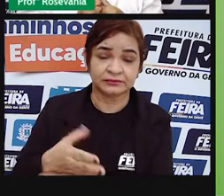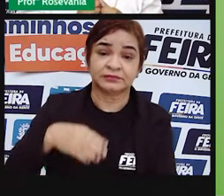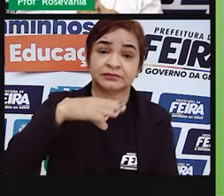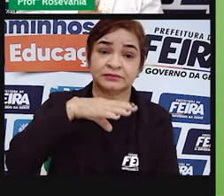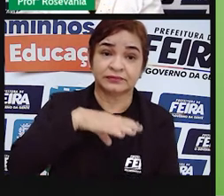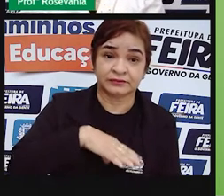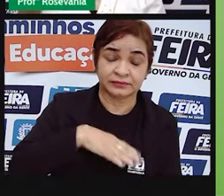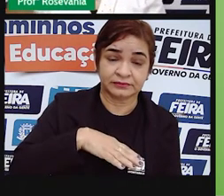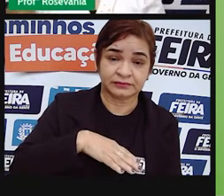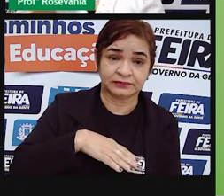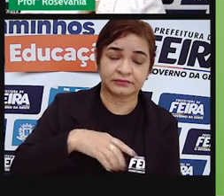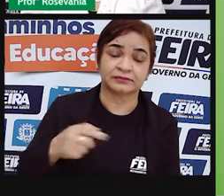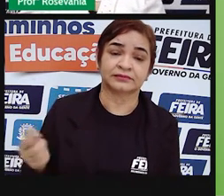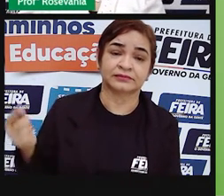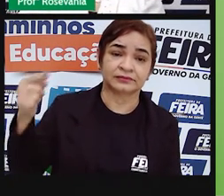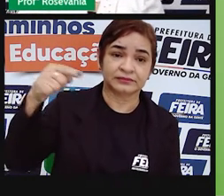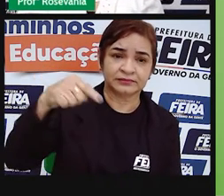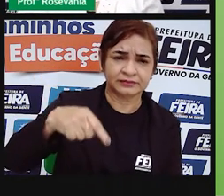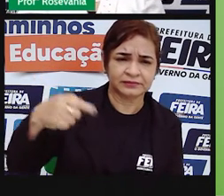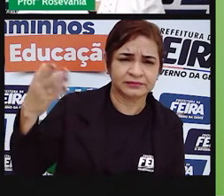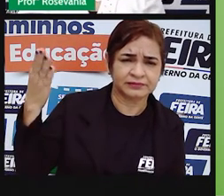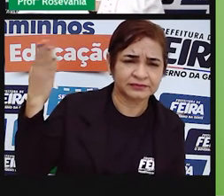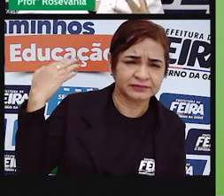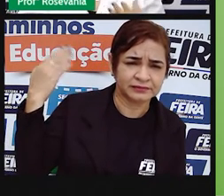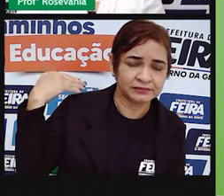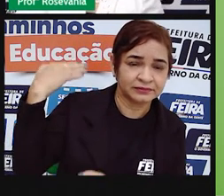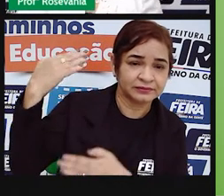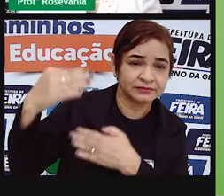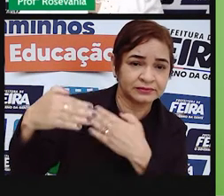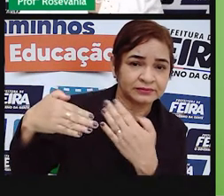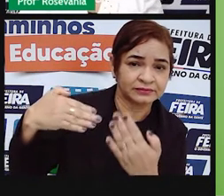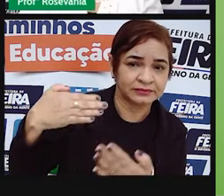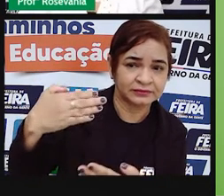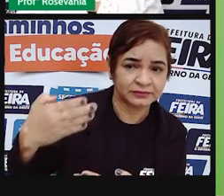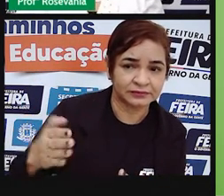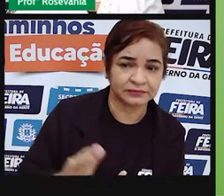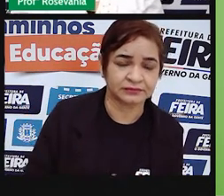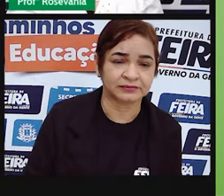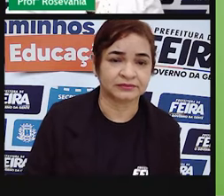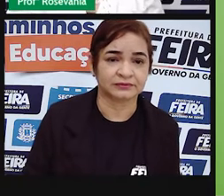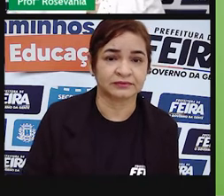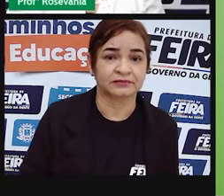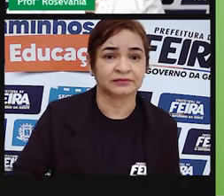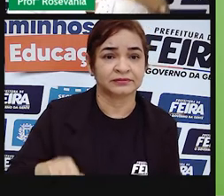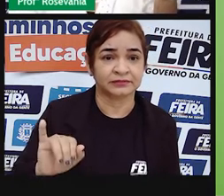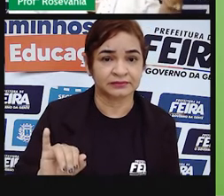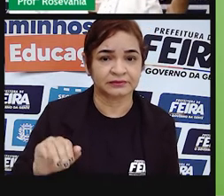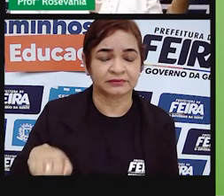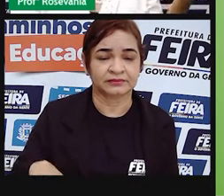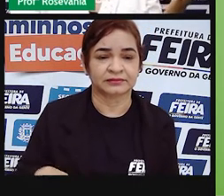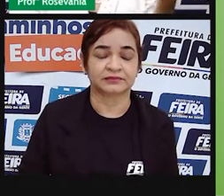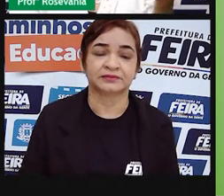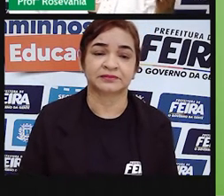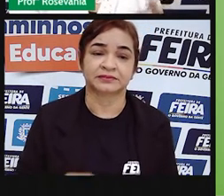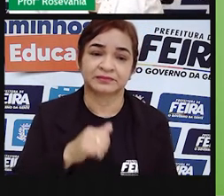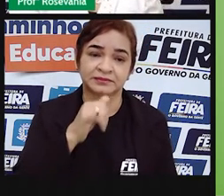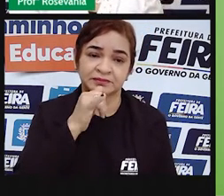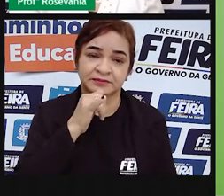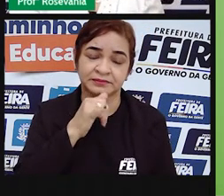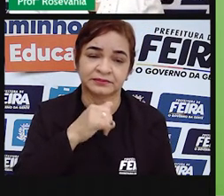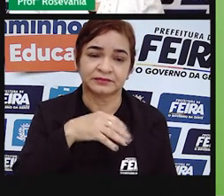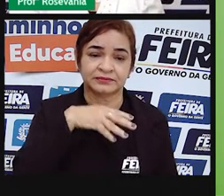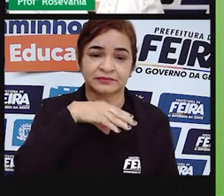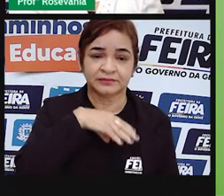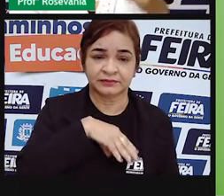eles vieram para aqui, eles fizeram um processo, né, de imigração. E quando eles saíram lá de Portugal,